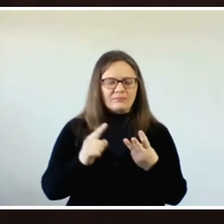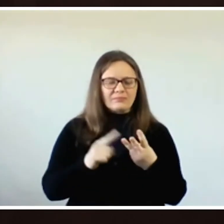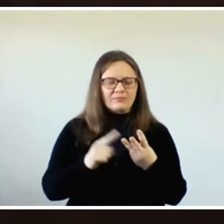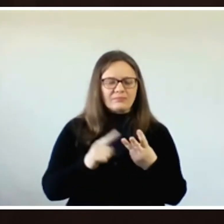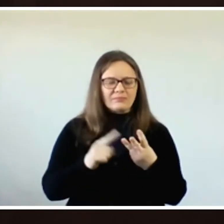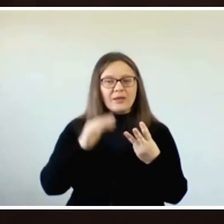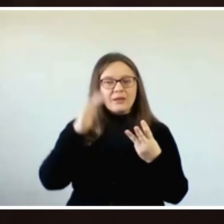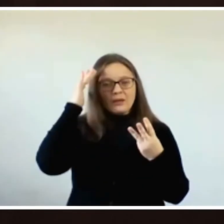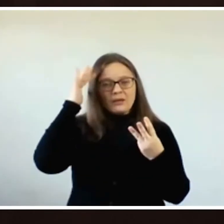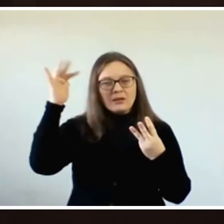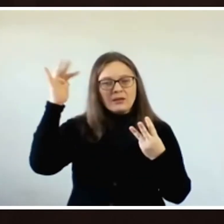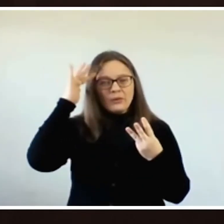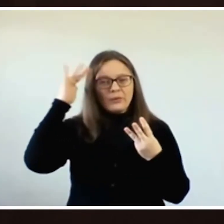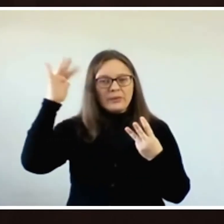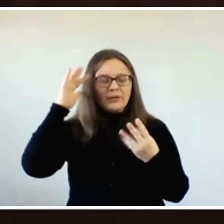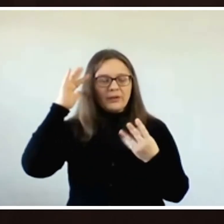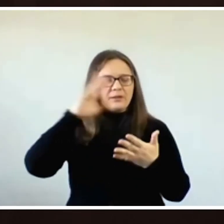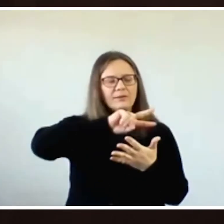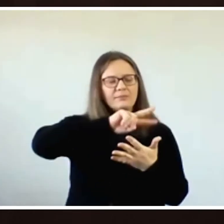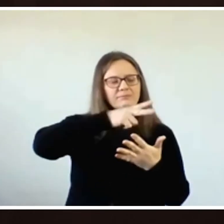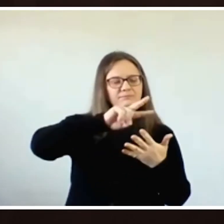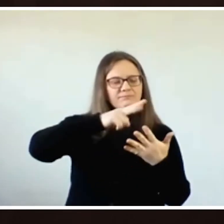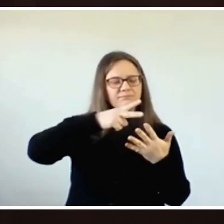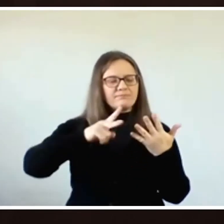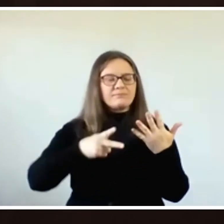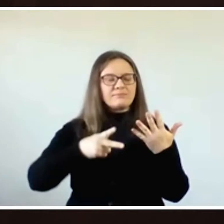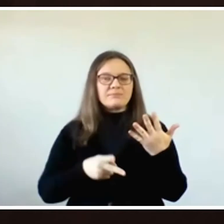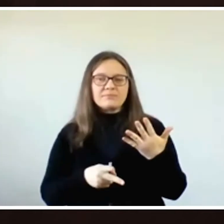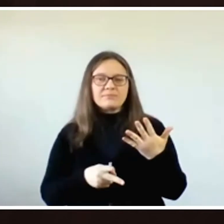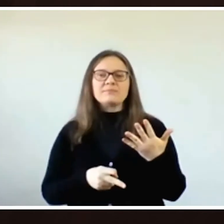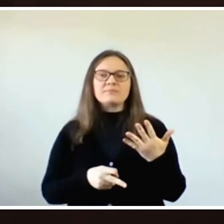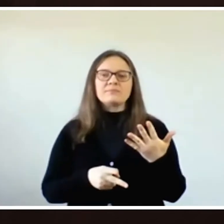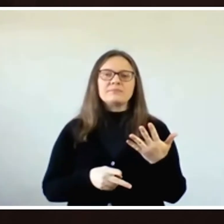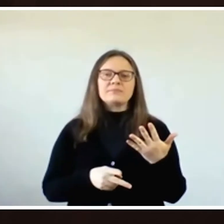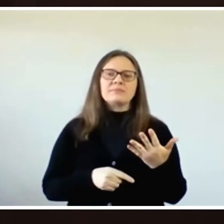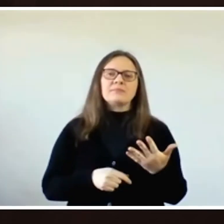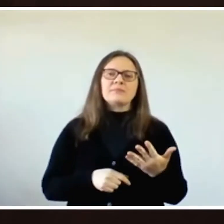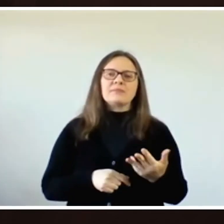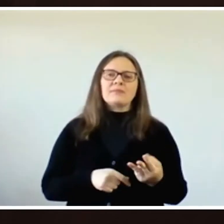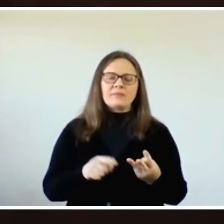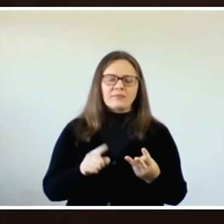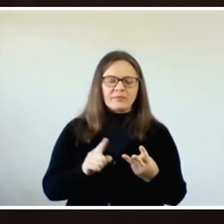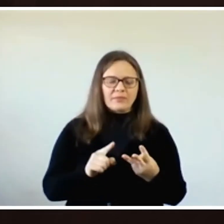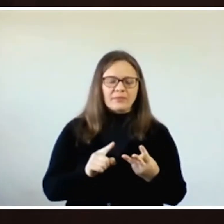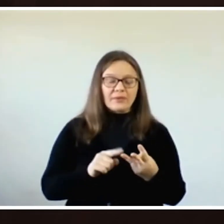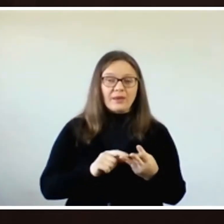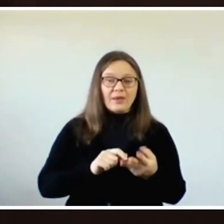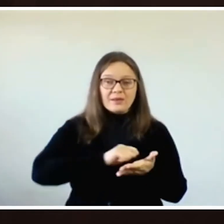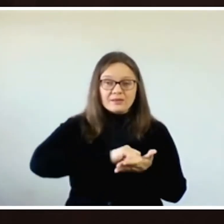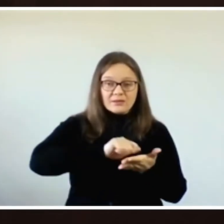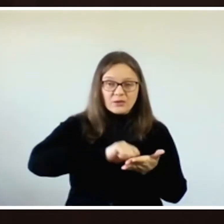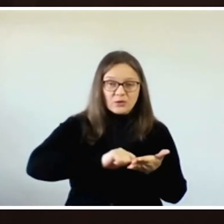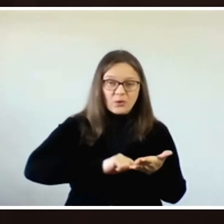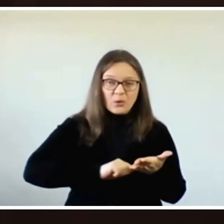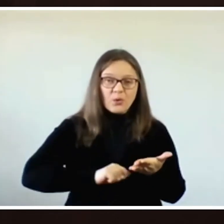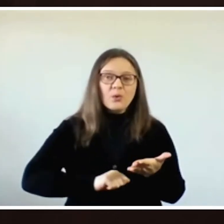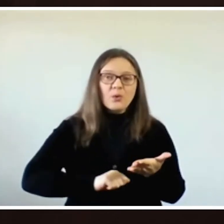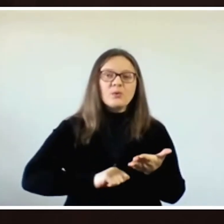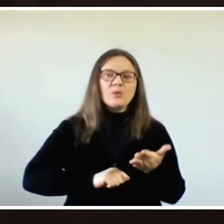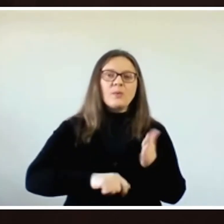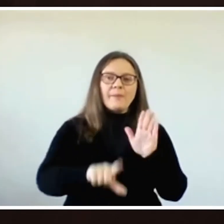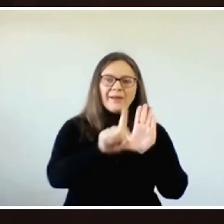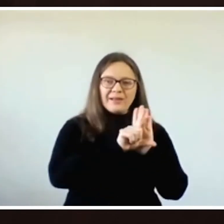Então, após o exílio de Atanásio, Ário assinou um credo ortodoxo. Ele assinou só para poder voltar.